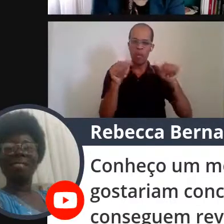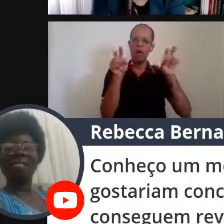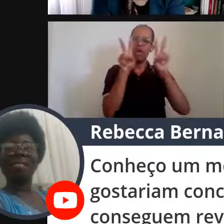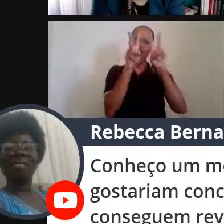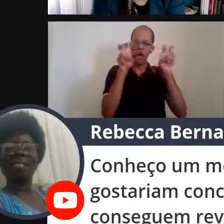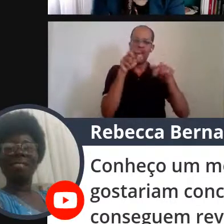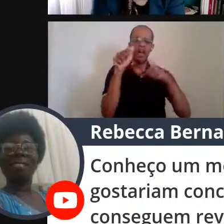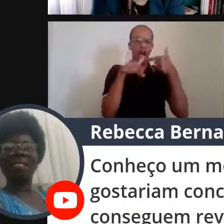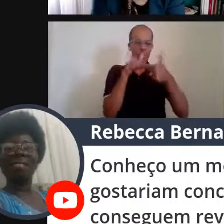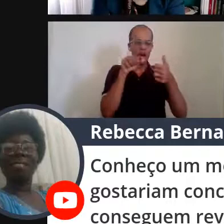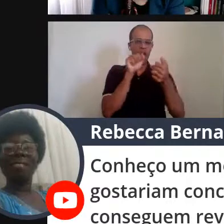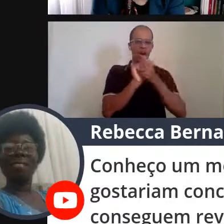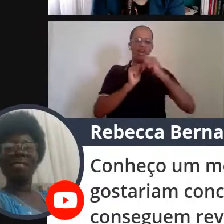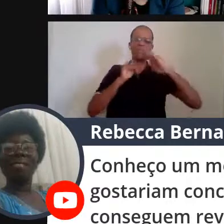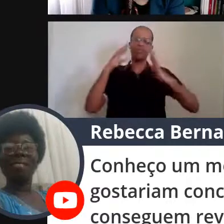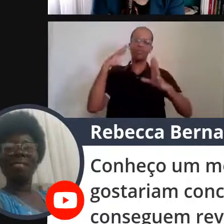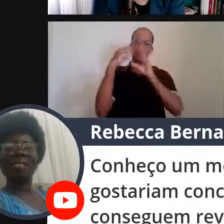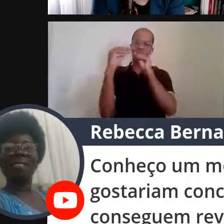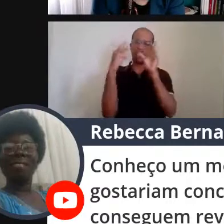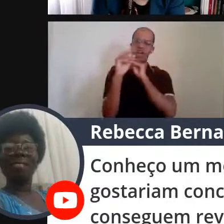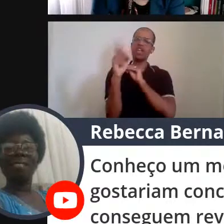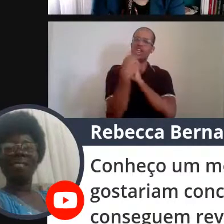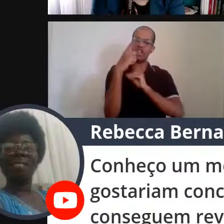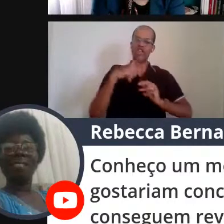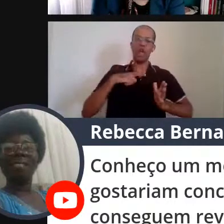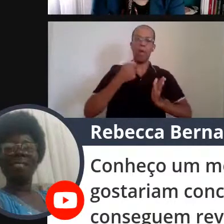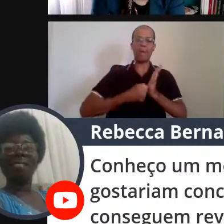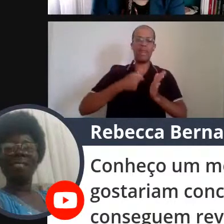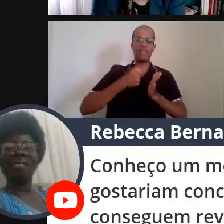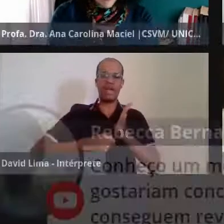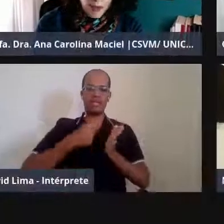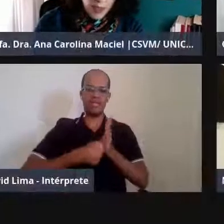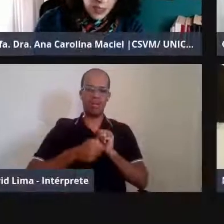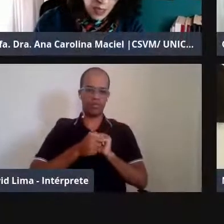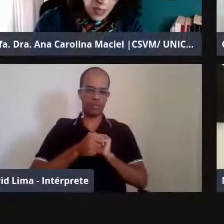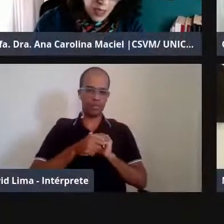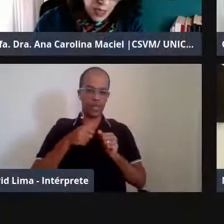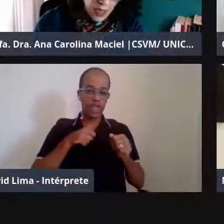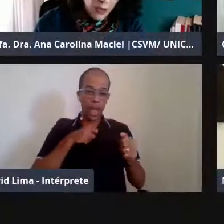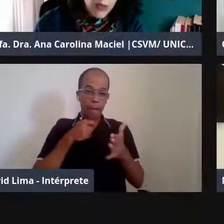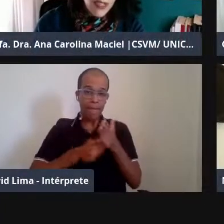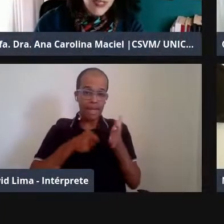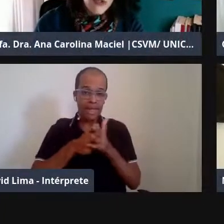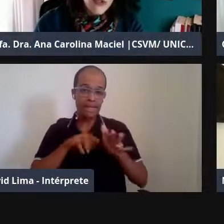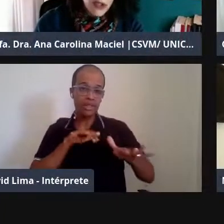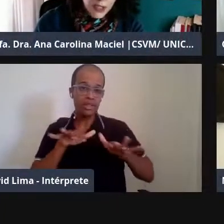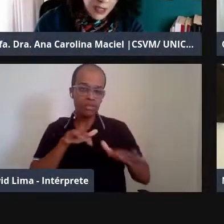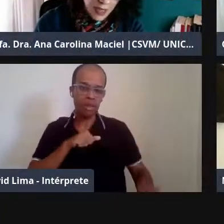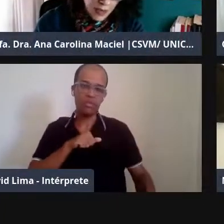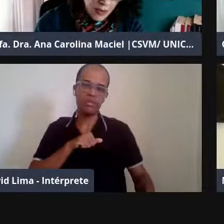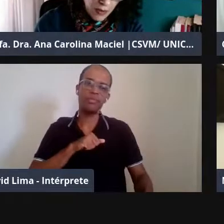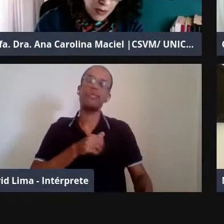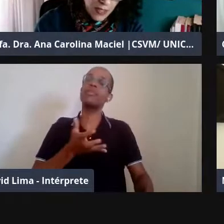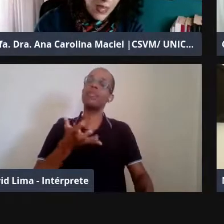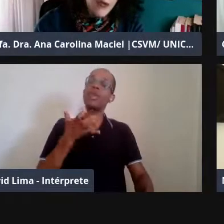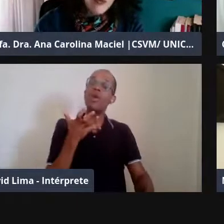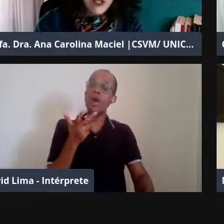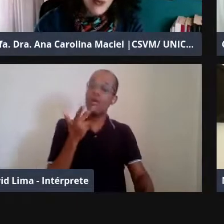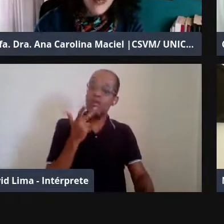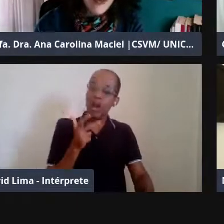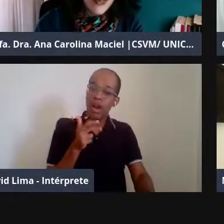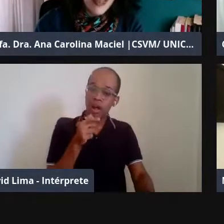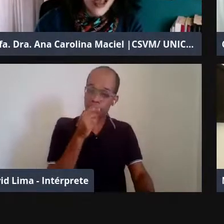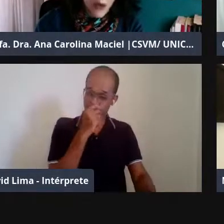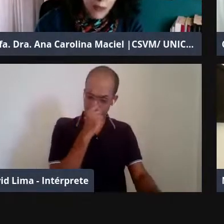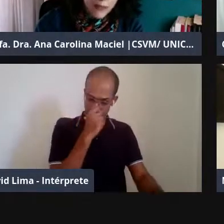gente tem também uma certa militância, né, e essa militância nos move. Eu gostaria de dizer que nenhum